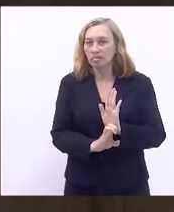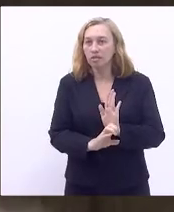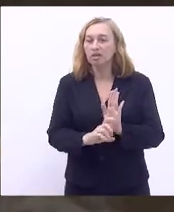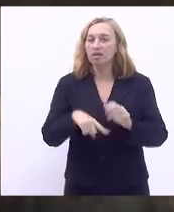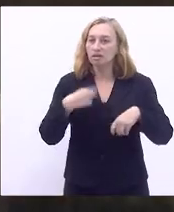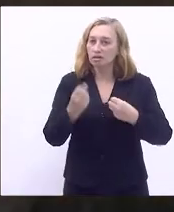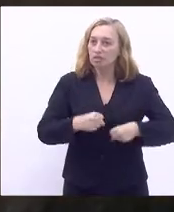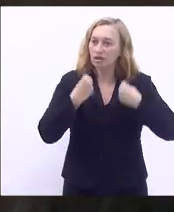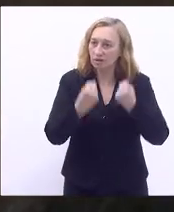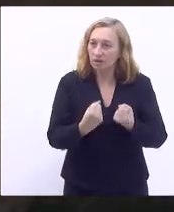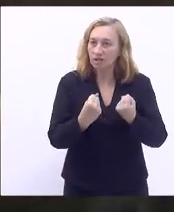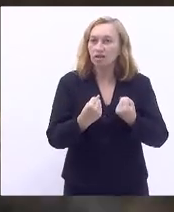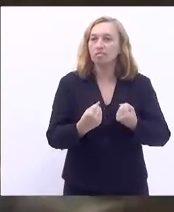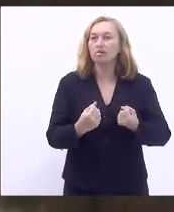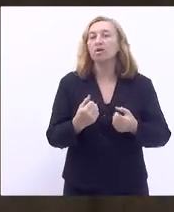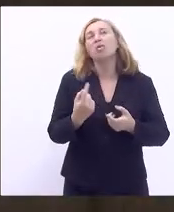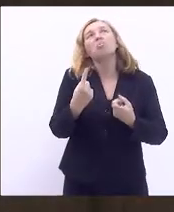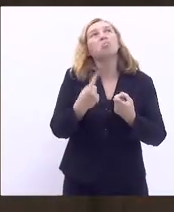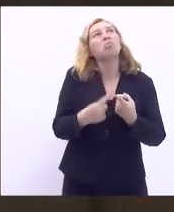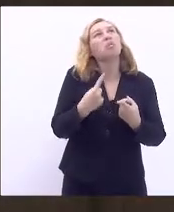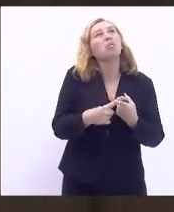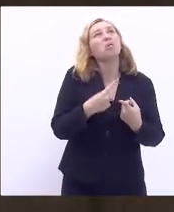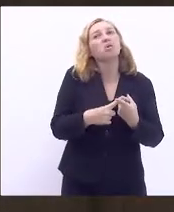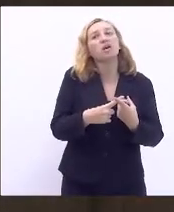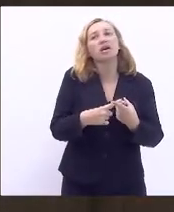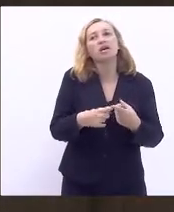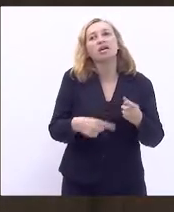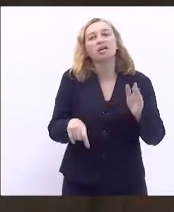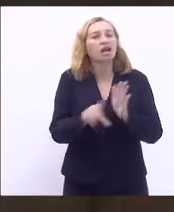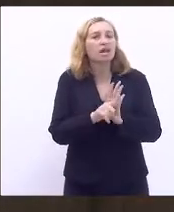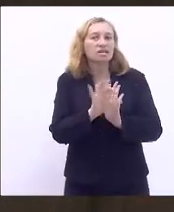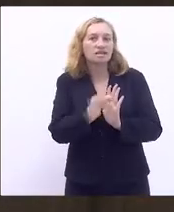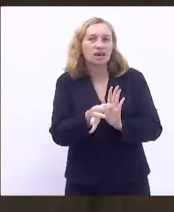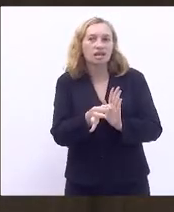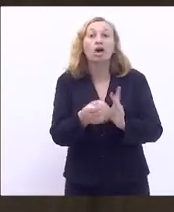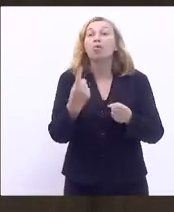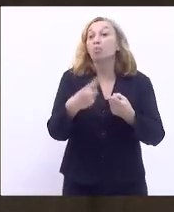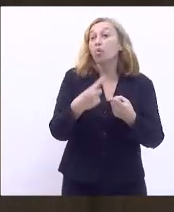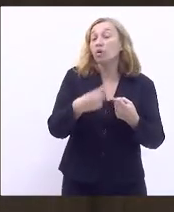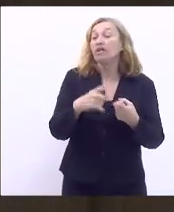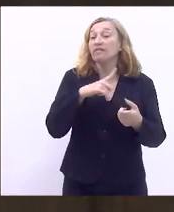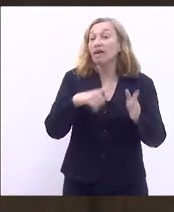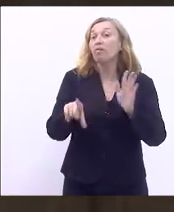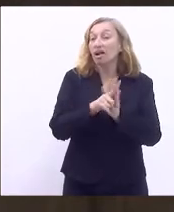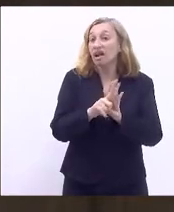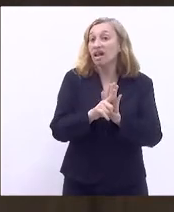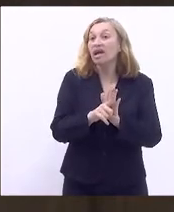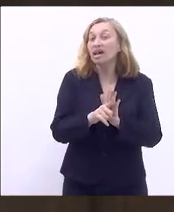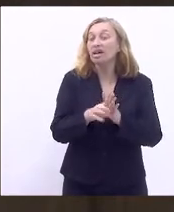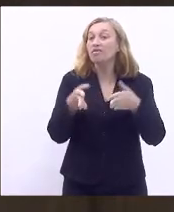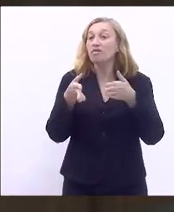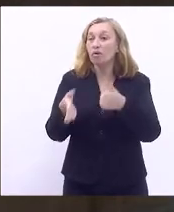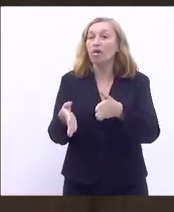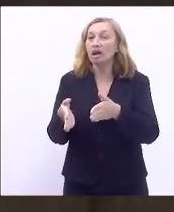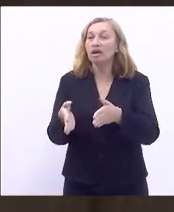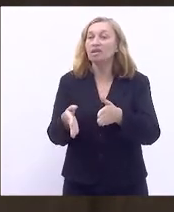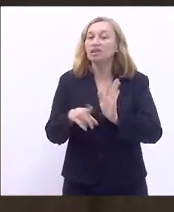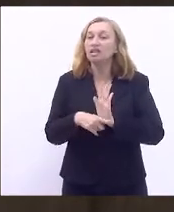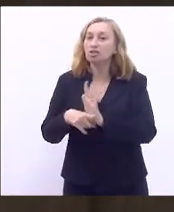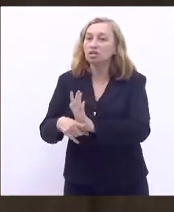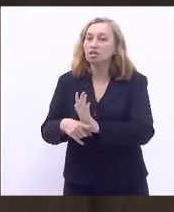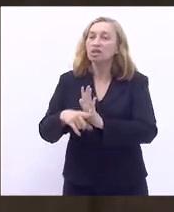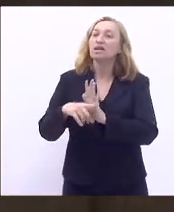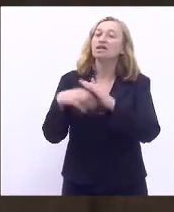defendeu. Mas por que constar isso na lei específica? Porque tem uma lei específica que está atendendo a essa empresa, a